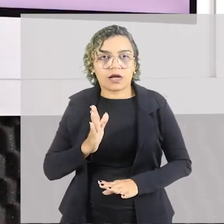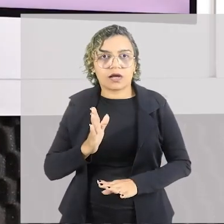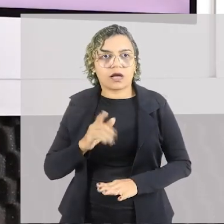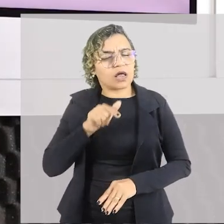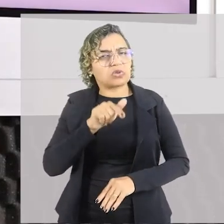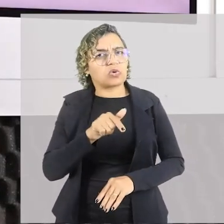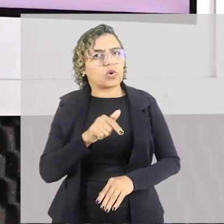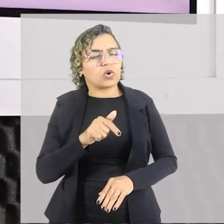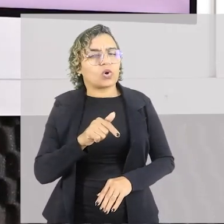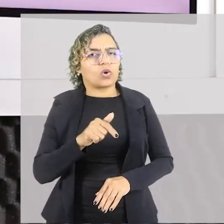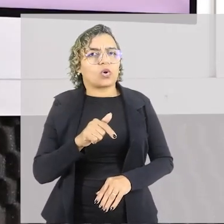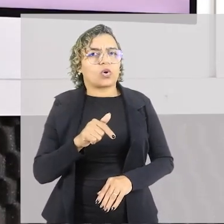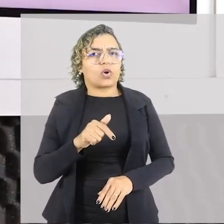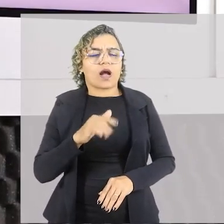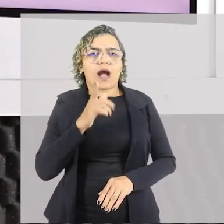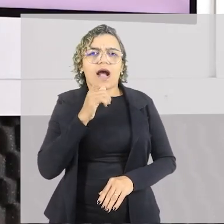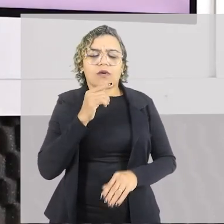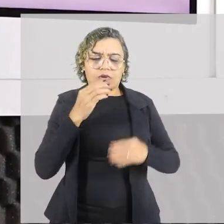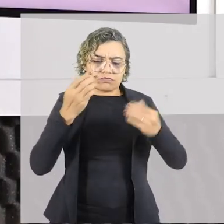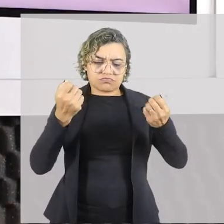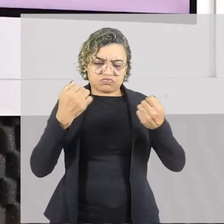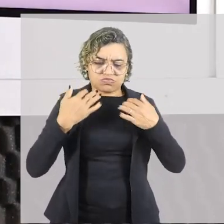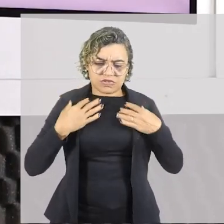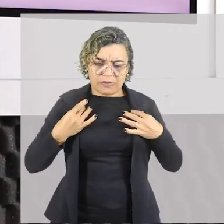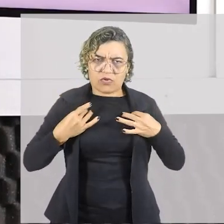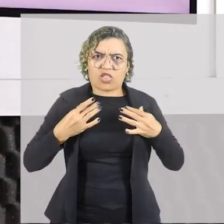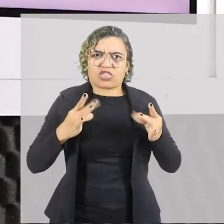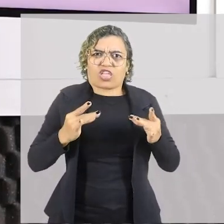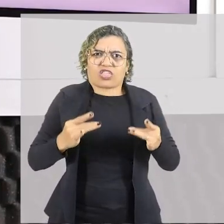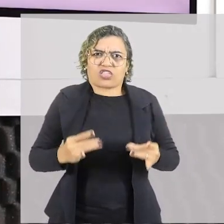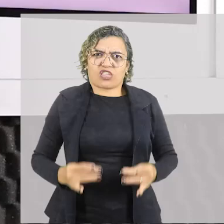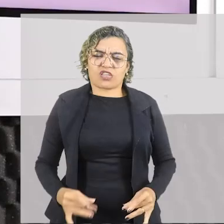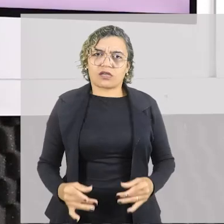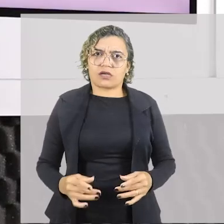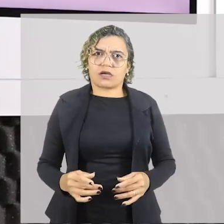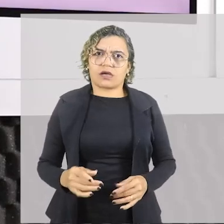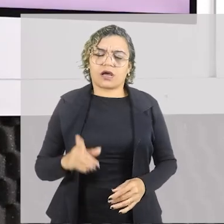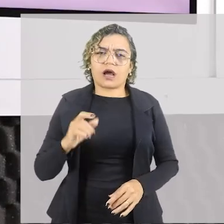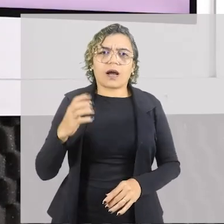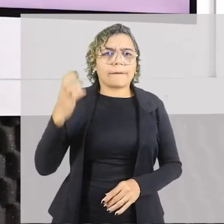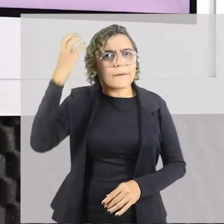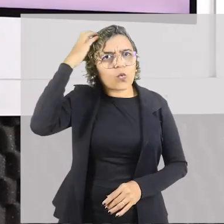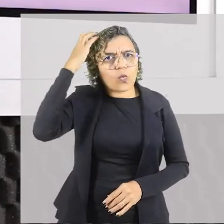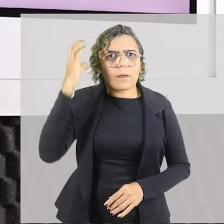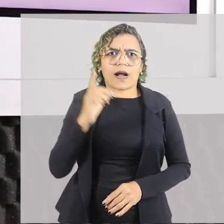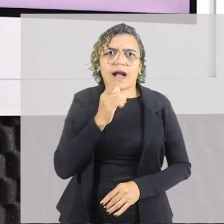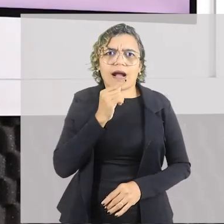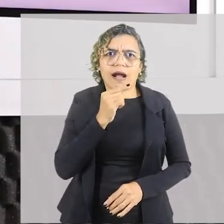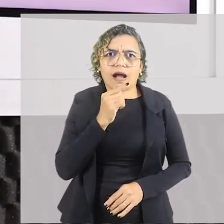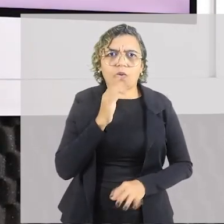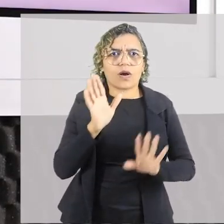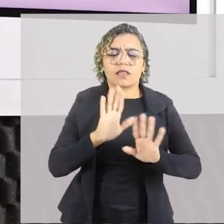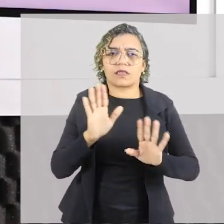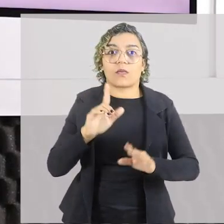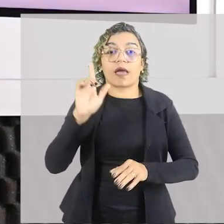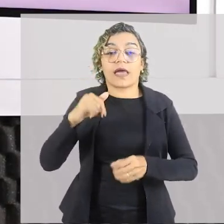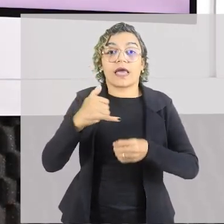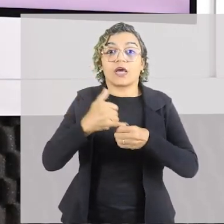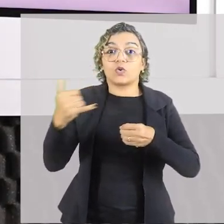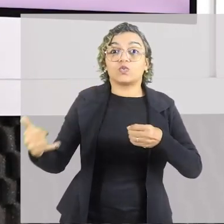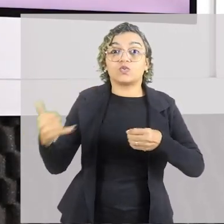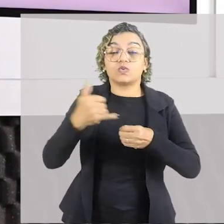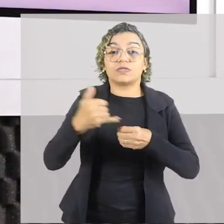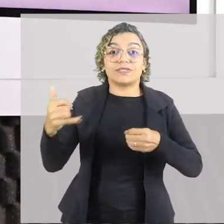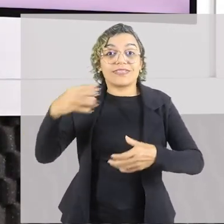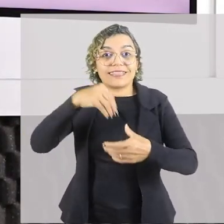molhado. O pessoal bota a culpa na água. Pois, meu povo, a água não tem nada a ver. A culpa é dos íons que estão